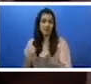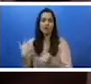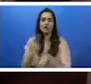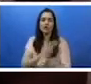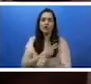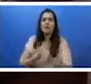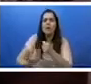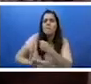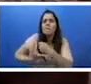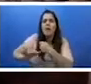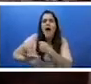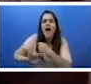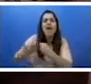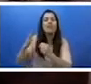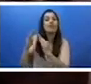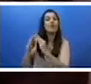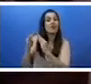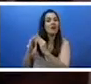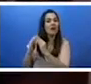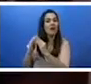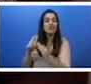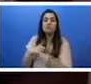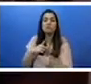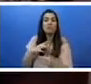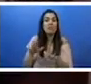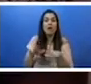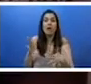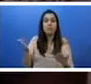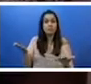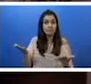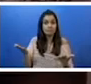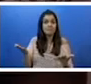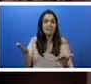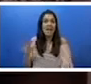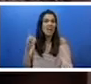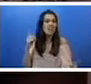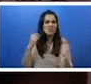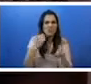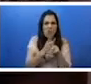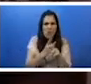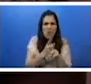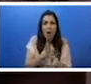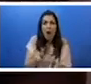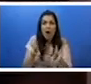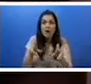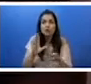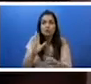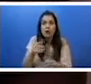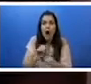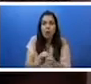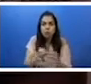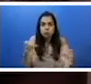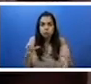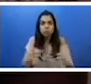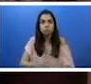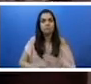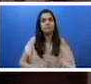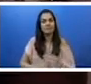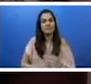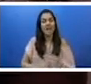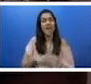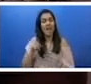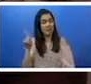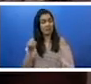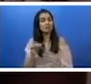nossa casa e às vezes a gente não tem tempo. E às vezes quando a gente descobre, o caroço já está grande. E eu tive a